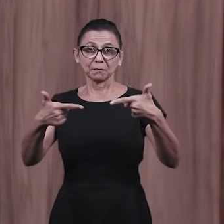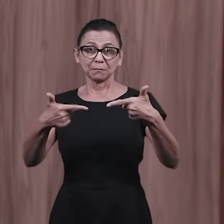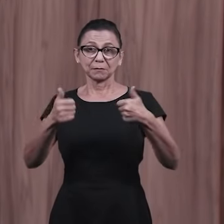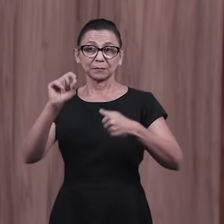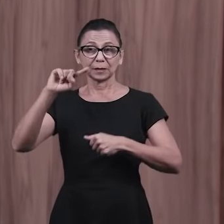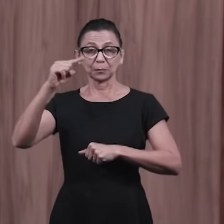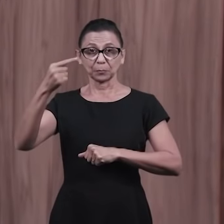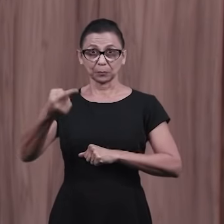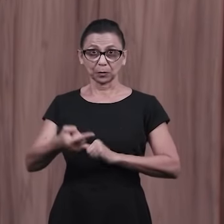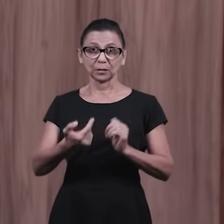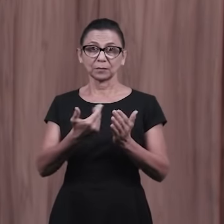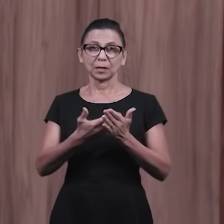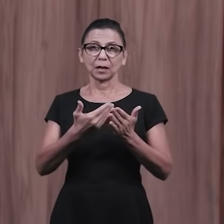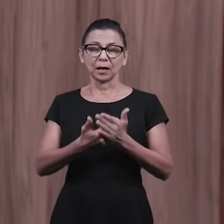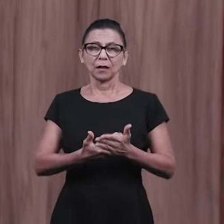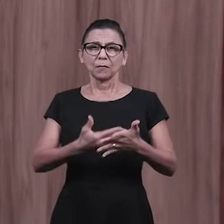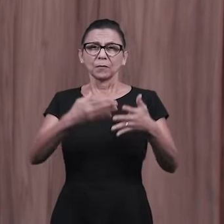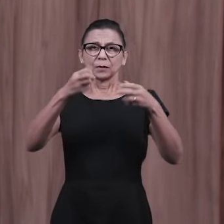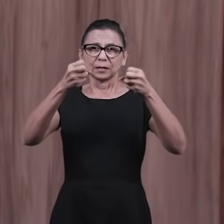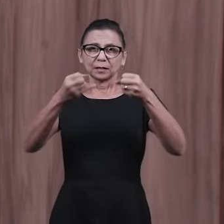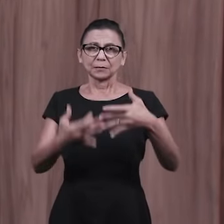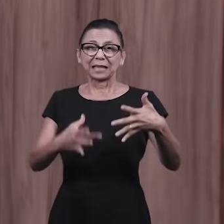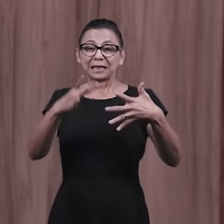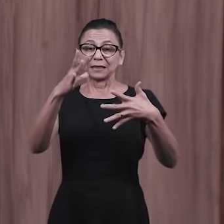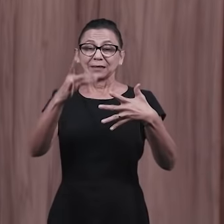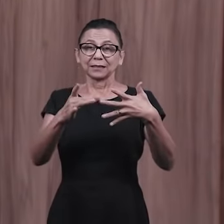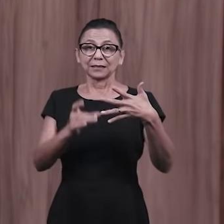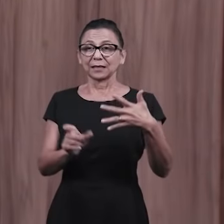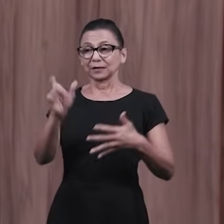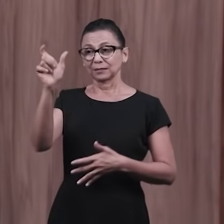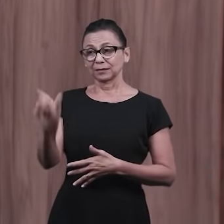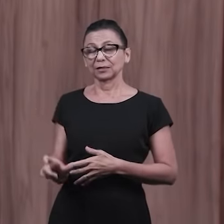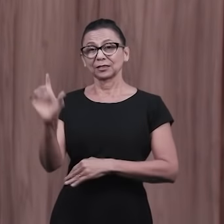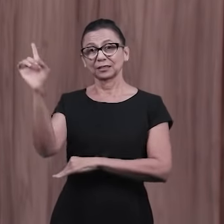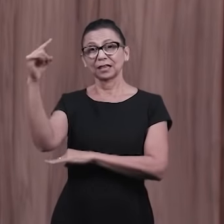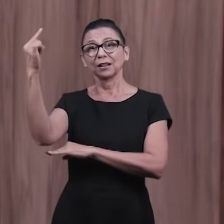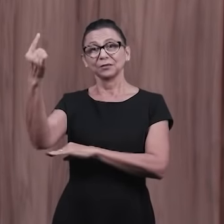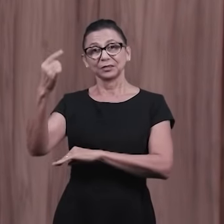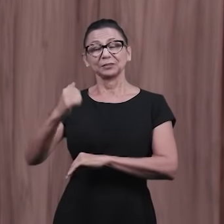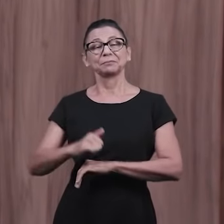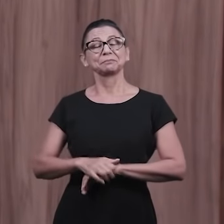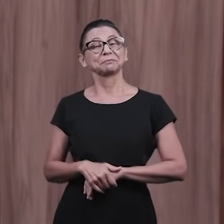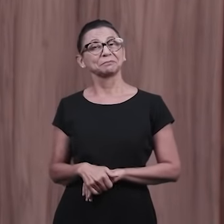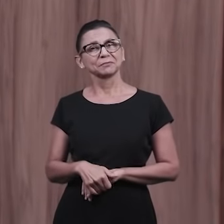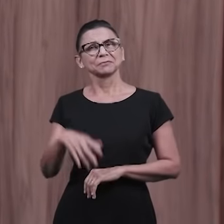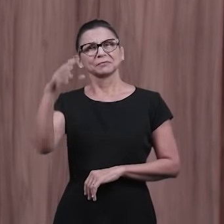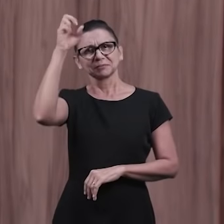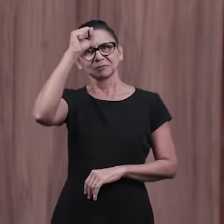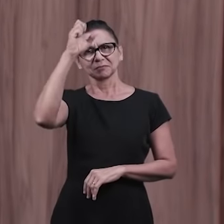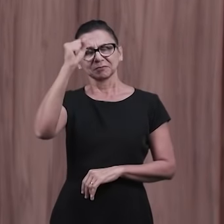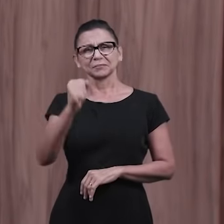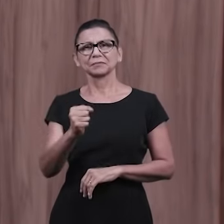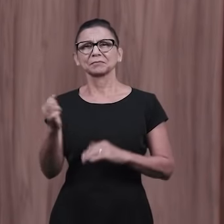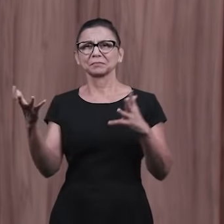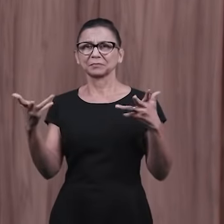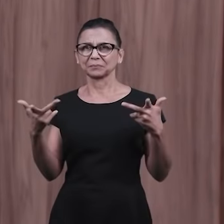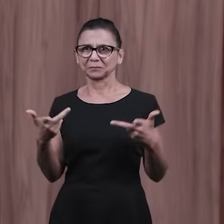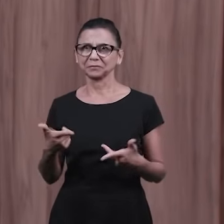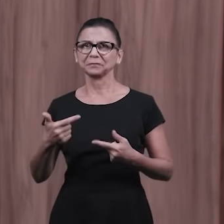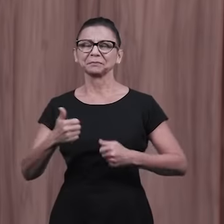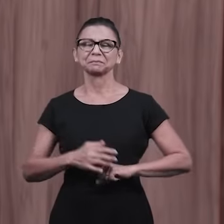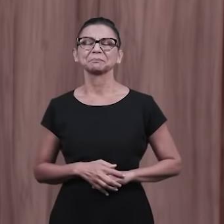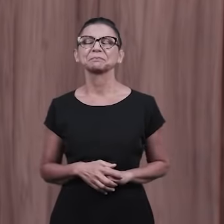detalhes sobre este servo instrumentista e com certeza vamos aprender coisas maravilhosas. Então